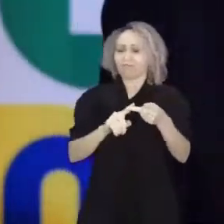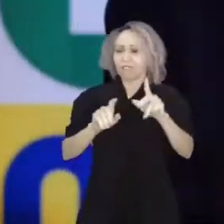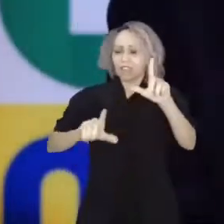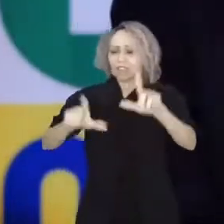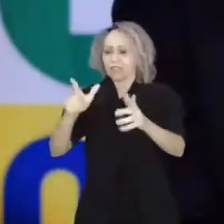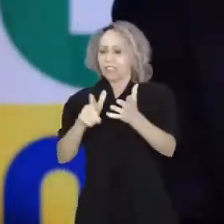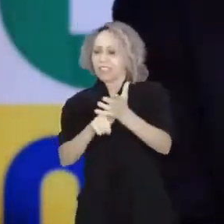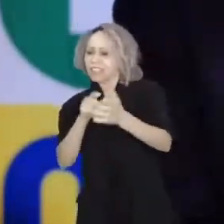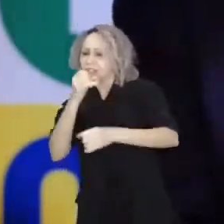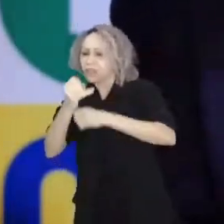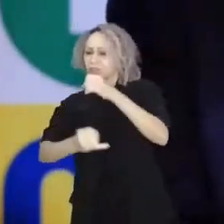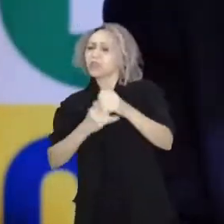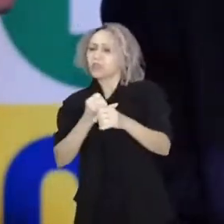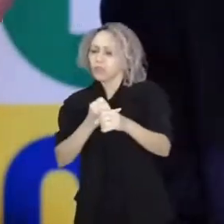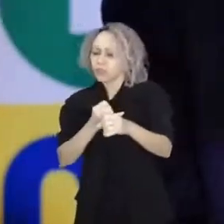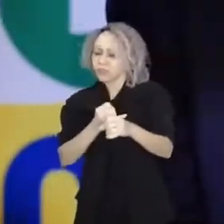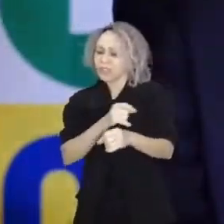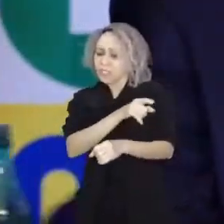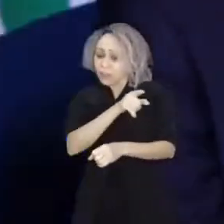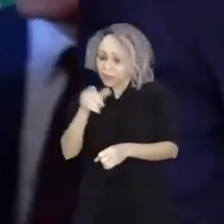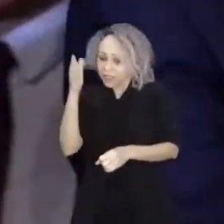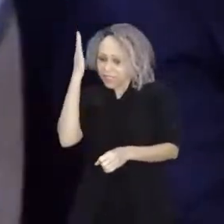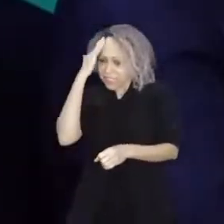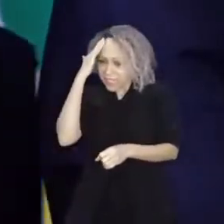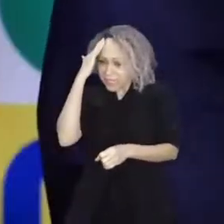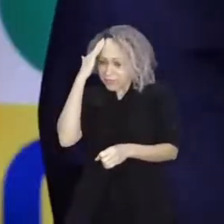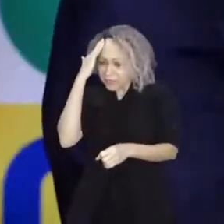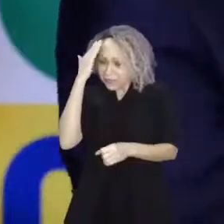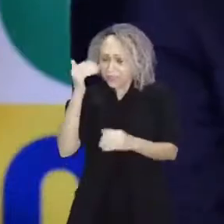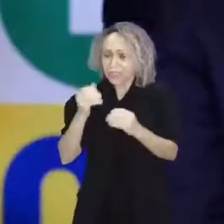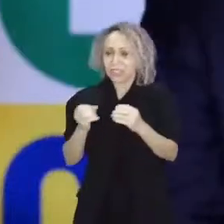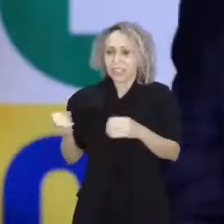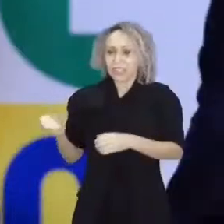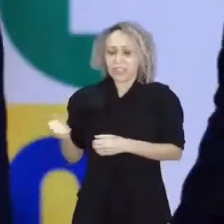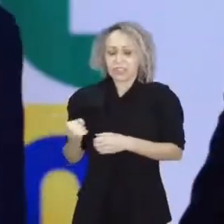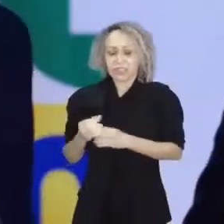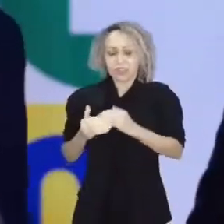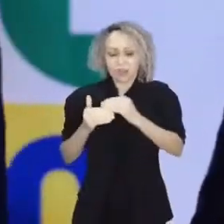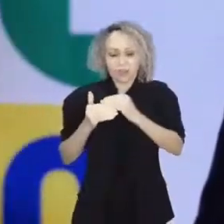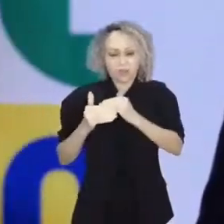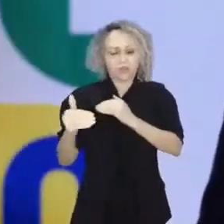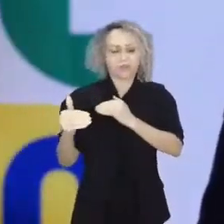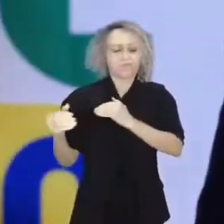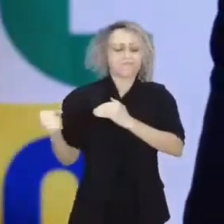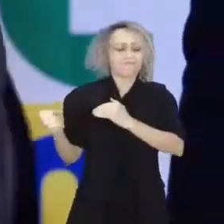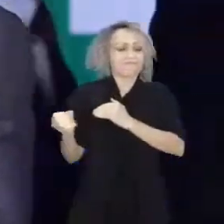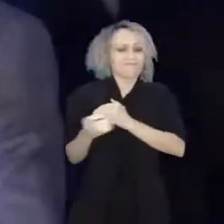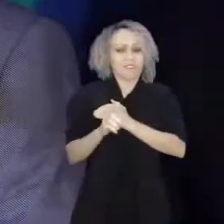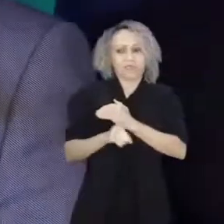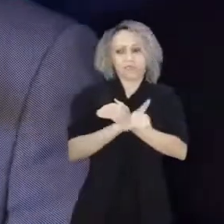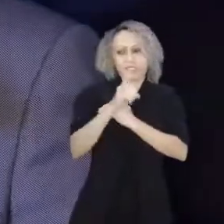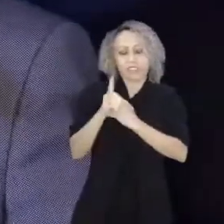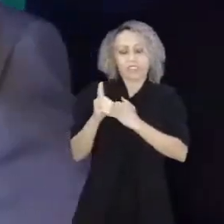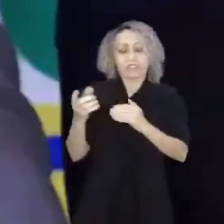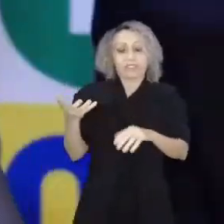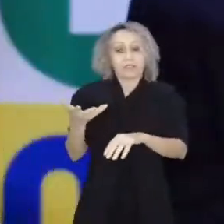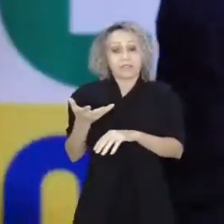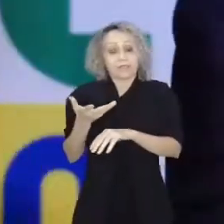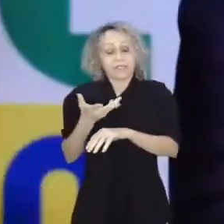Tenho certeza que vocês serão tratados. Se eu já tivesse tomado posse, tinha 30 copos d'água aqui. Como eu não tomei posse